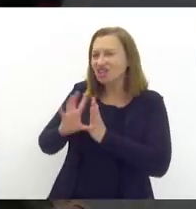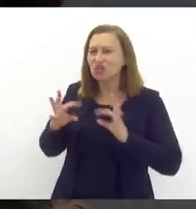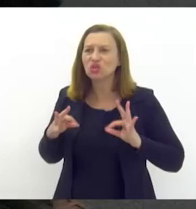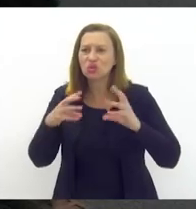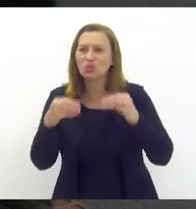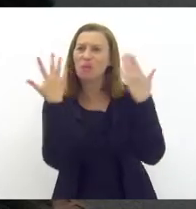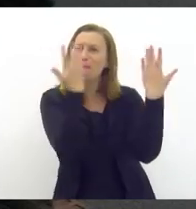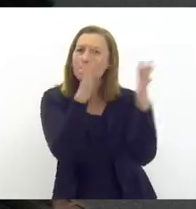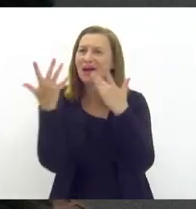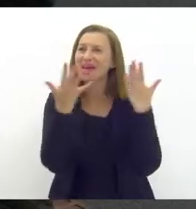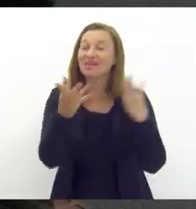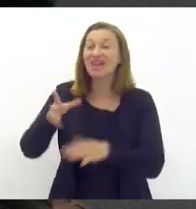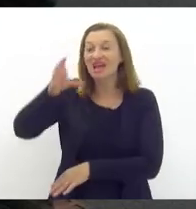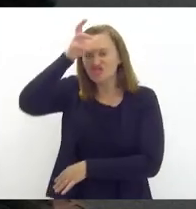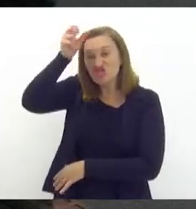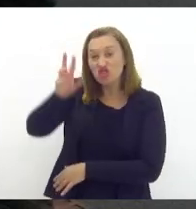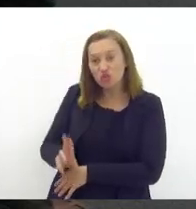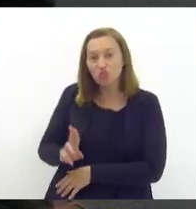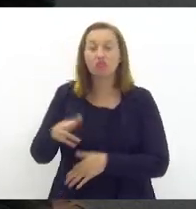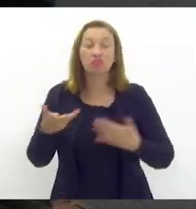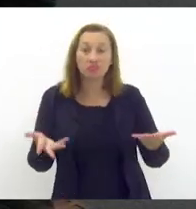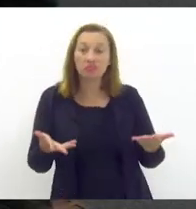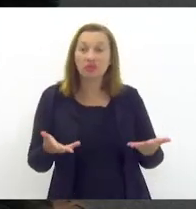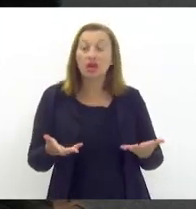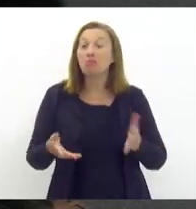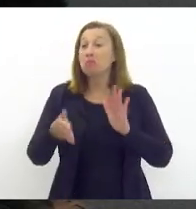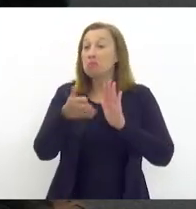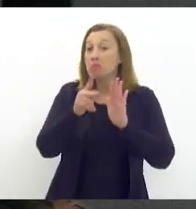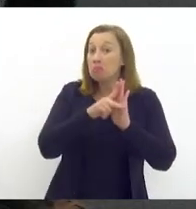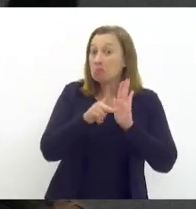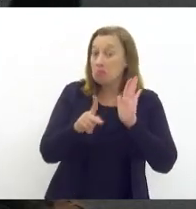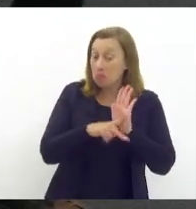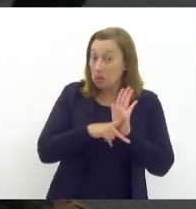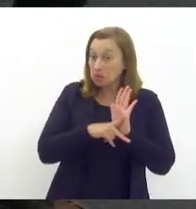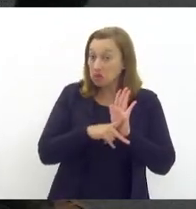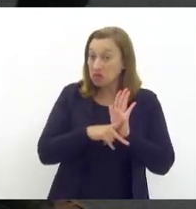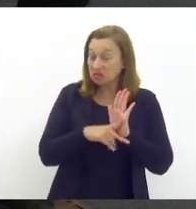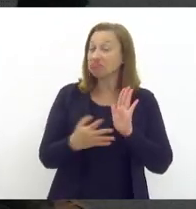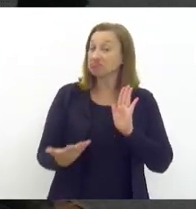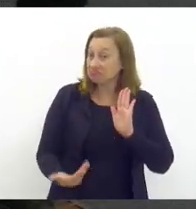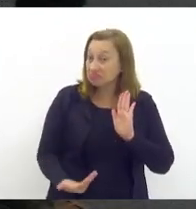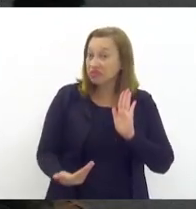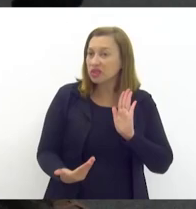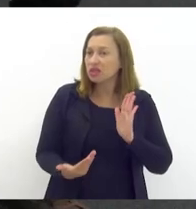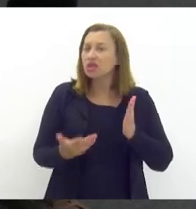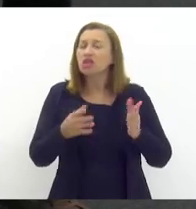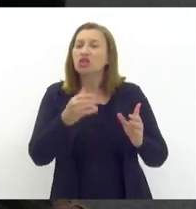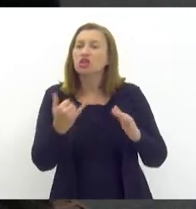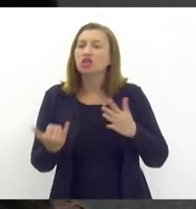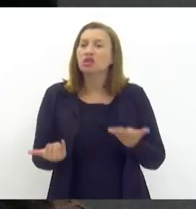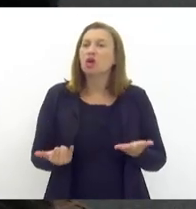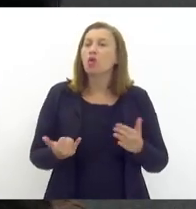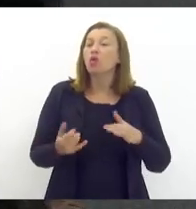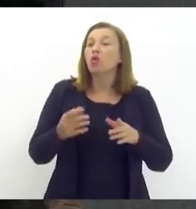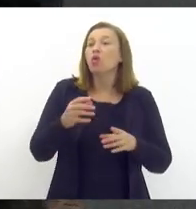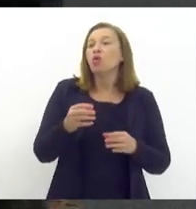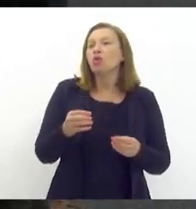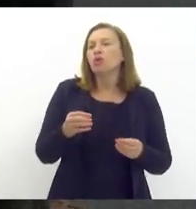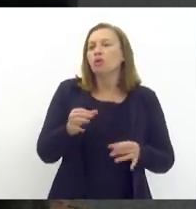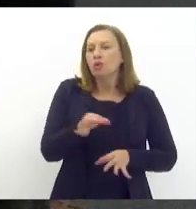de mais, parabenizar a Tia Ju pela proposição desse projeto, que institui o Programa Estadual